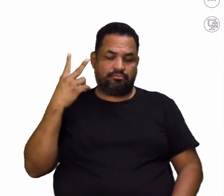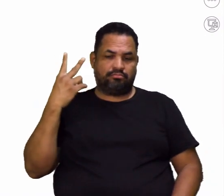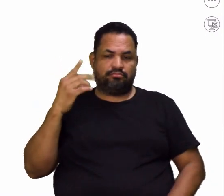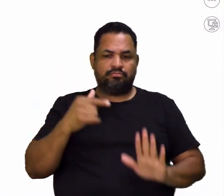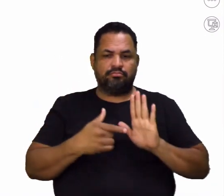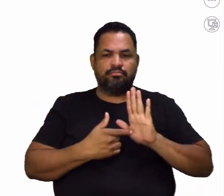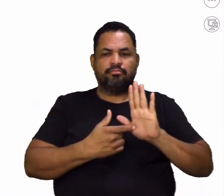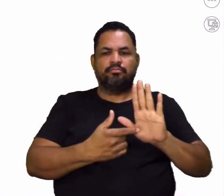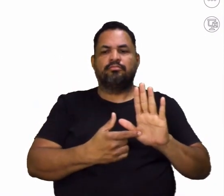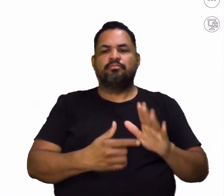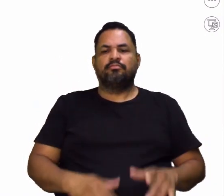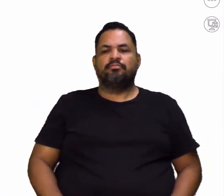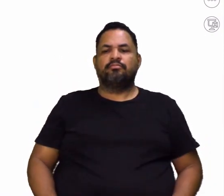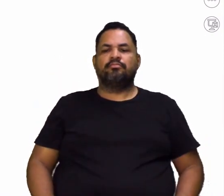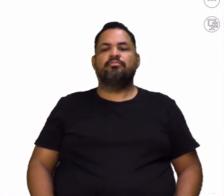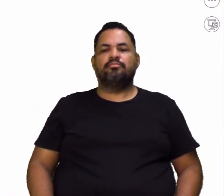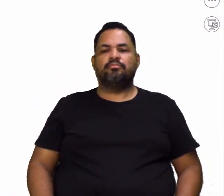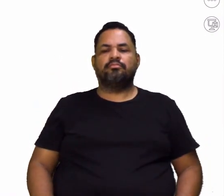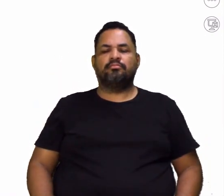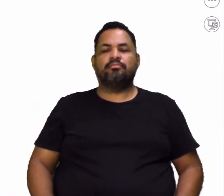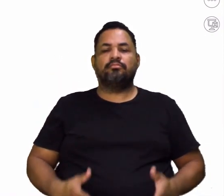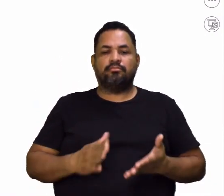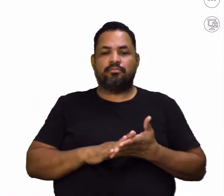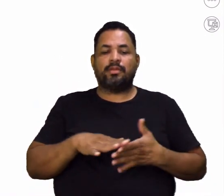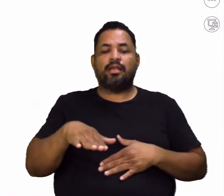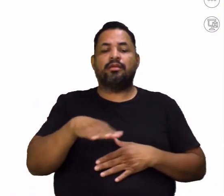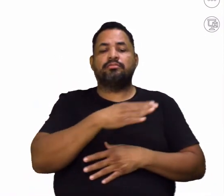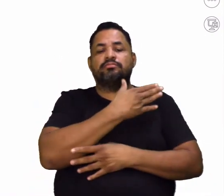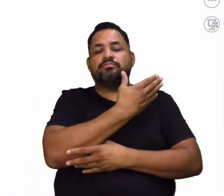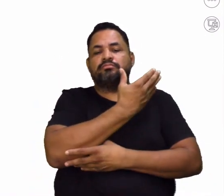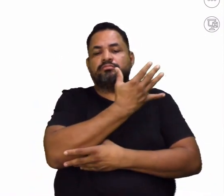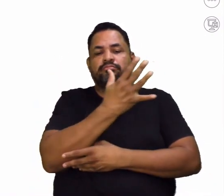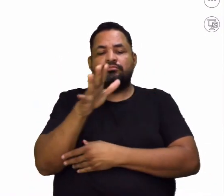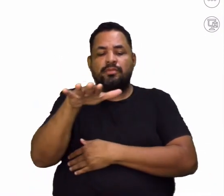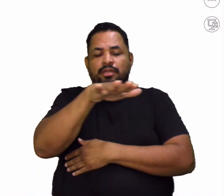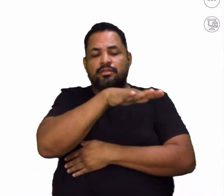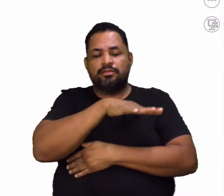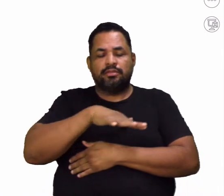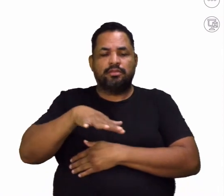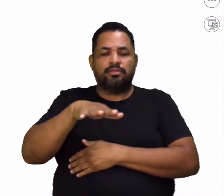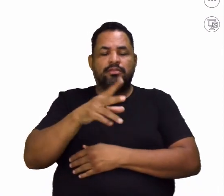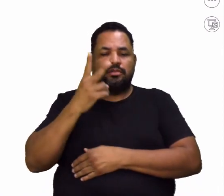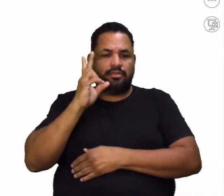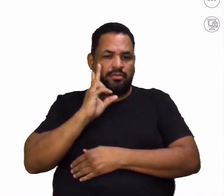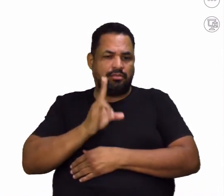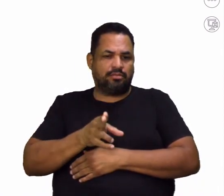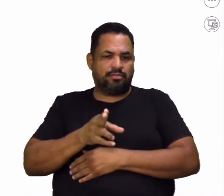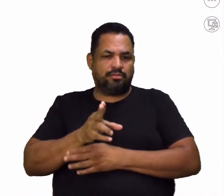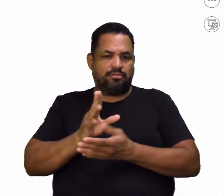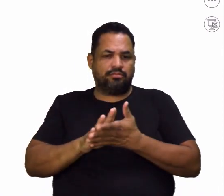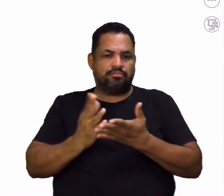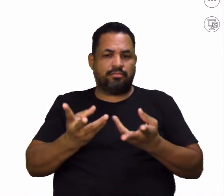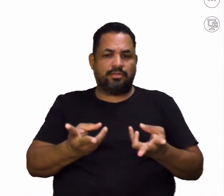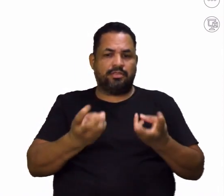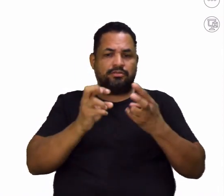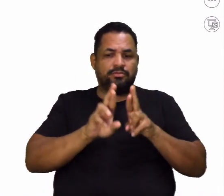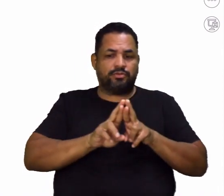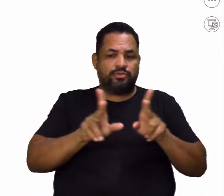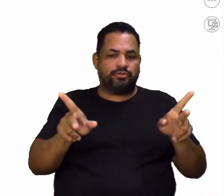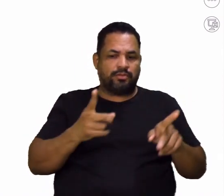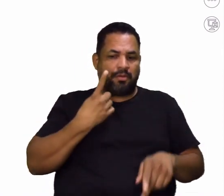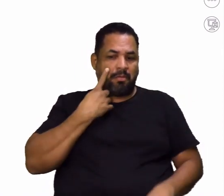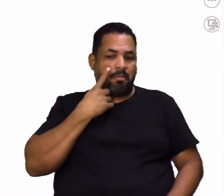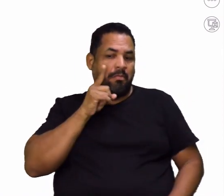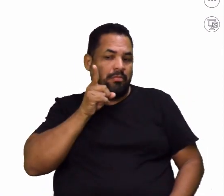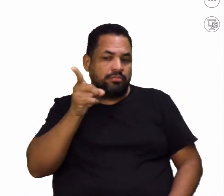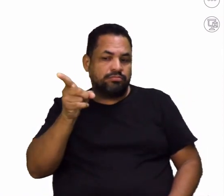retratando né a mesma paisagem só que de ângulos diferentes amados